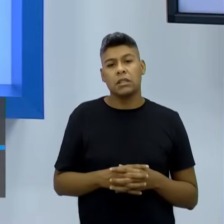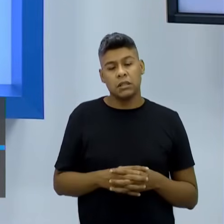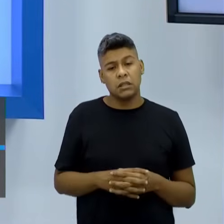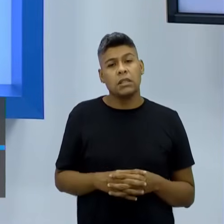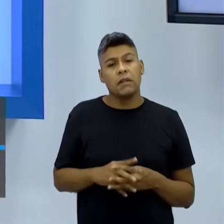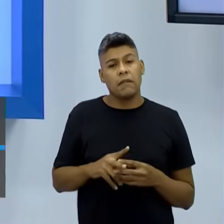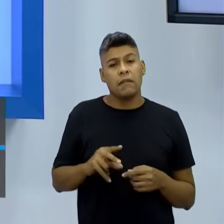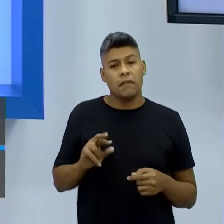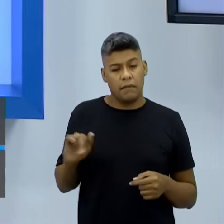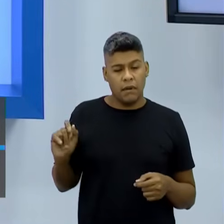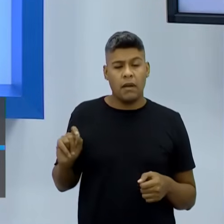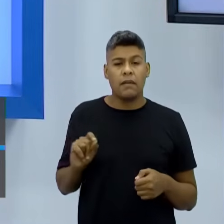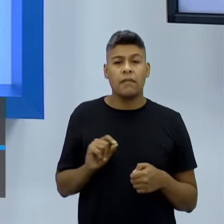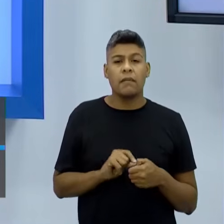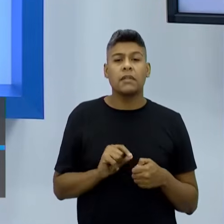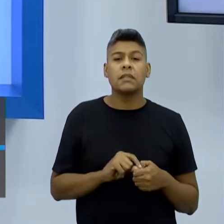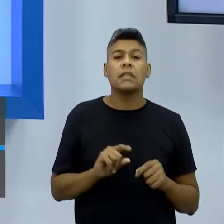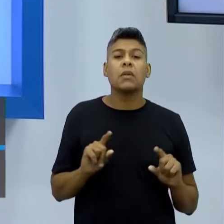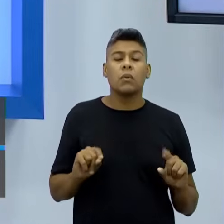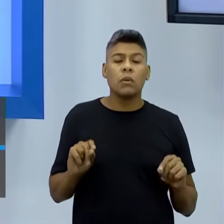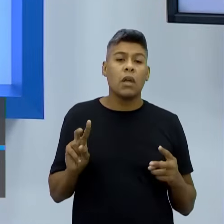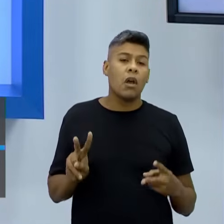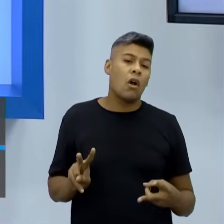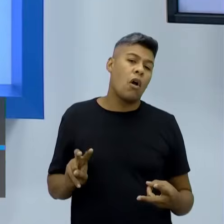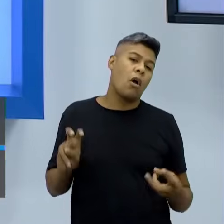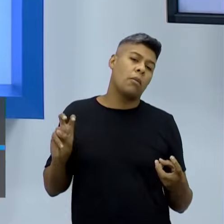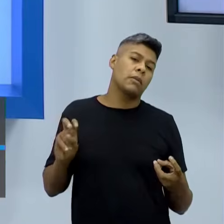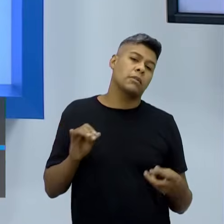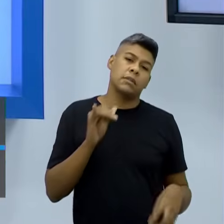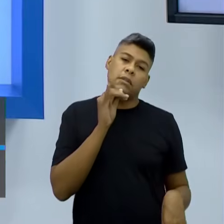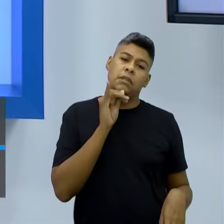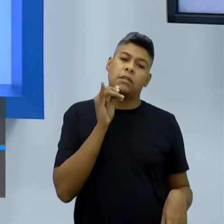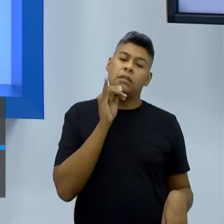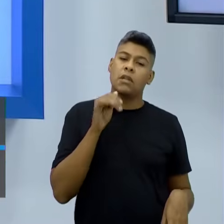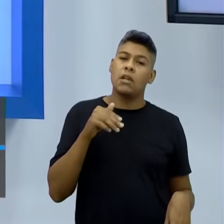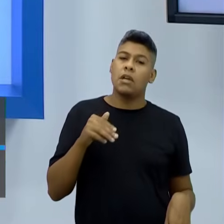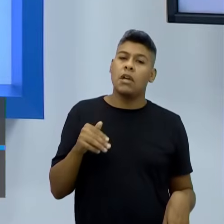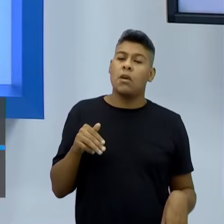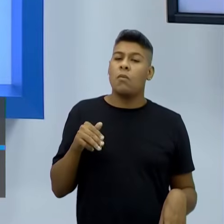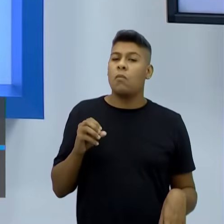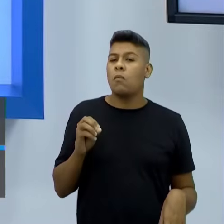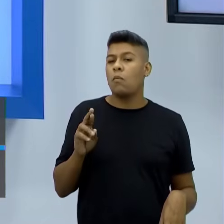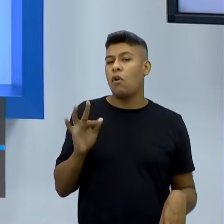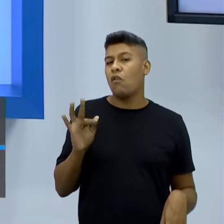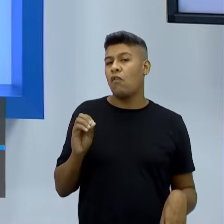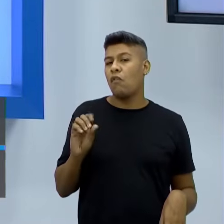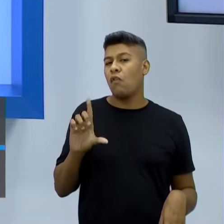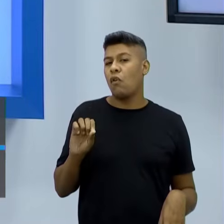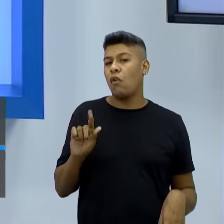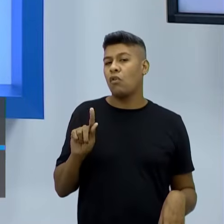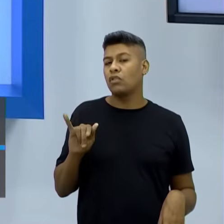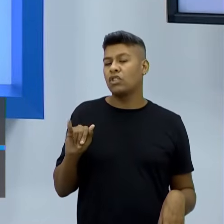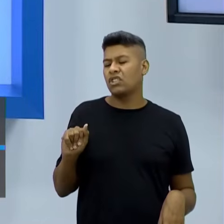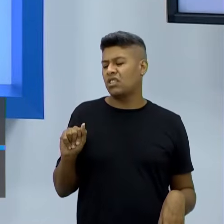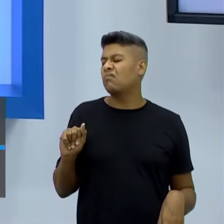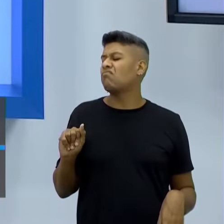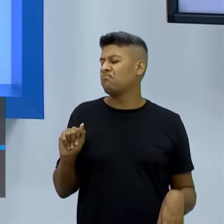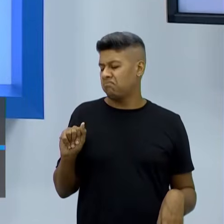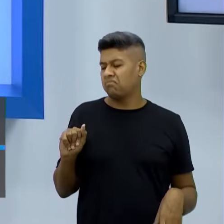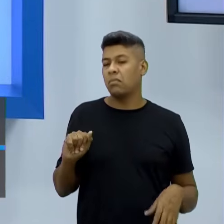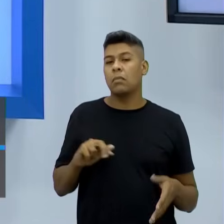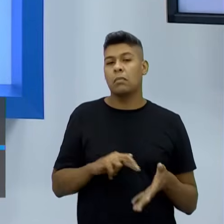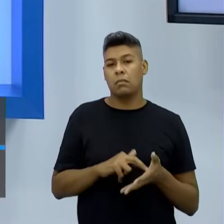ele faz ali as observações, por exemplo, da morfologia, ou seja, né, do corpo, né,